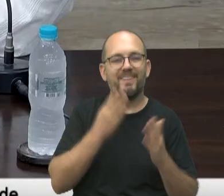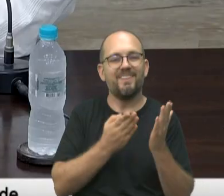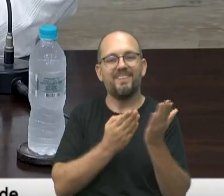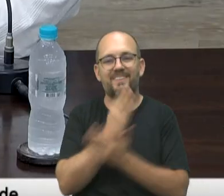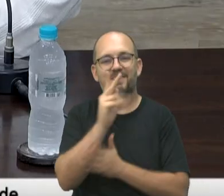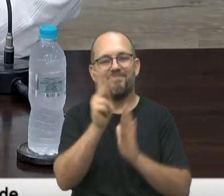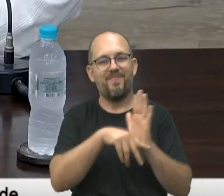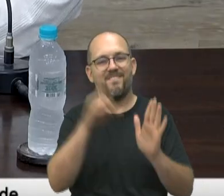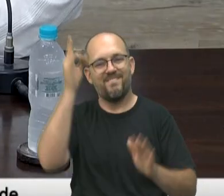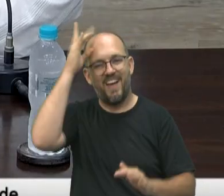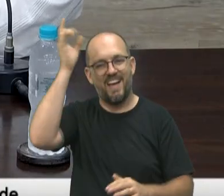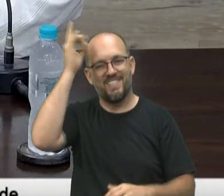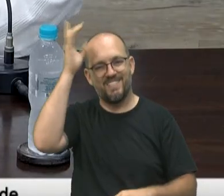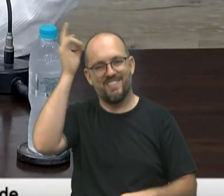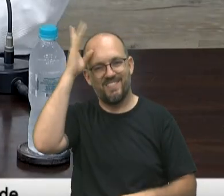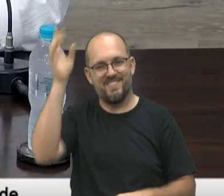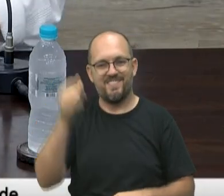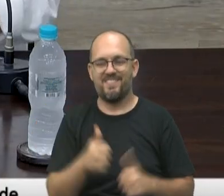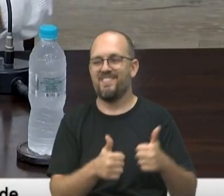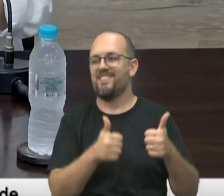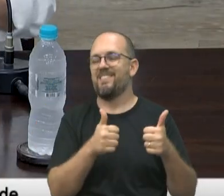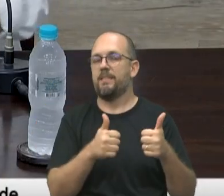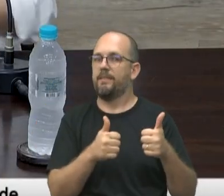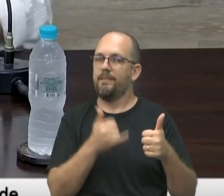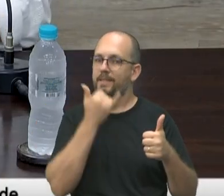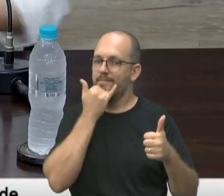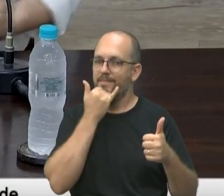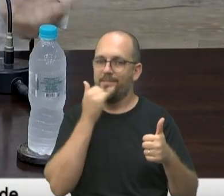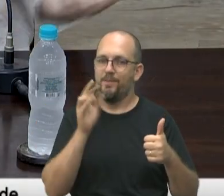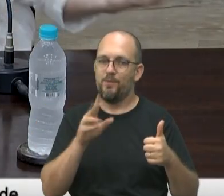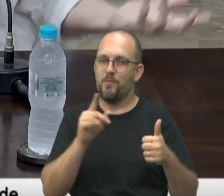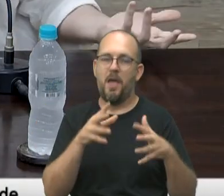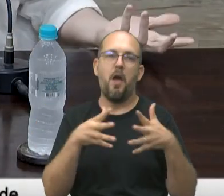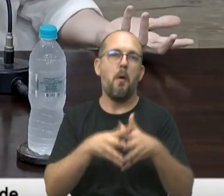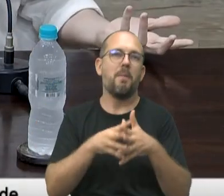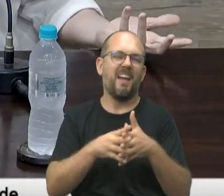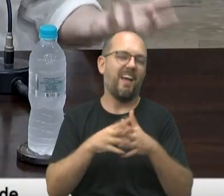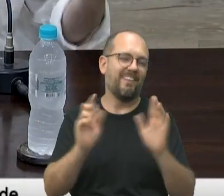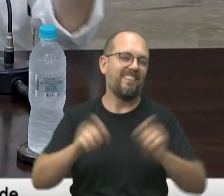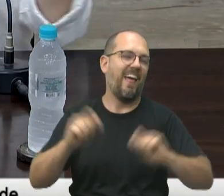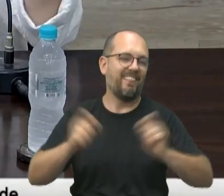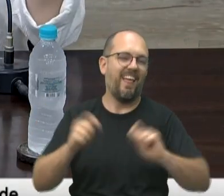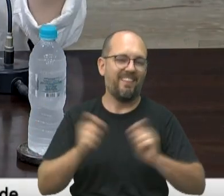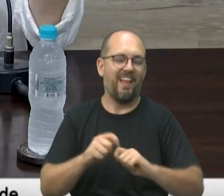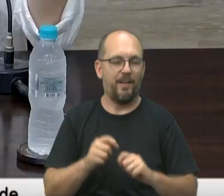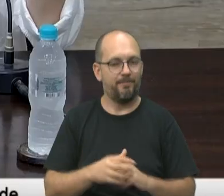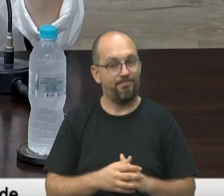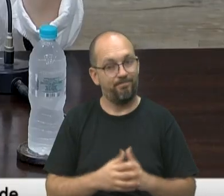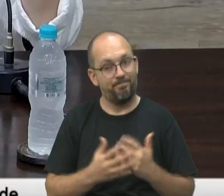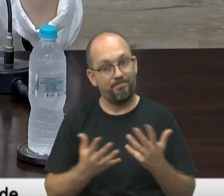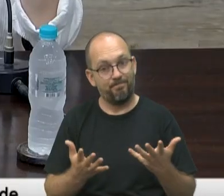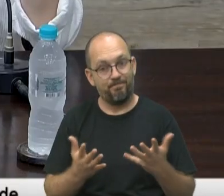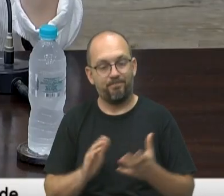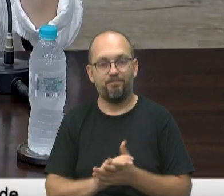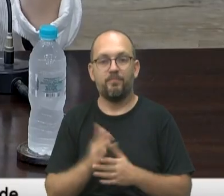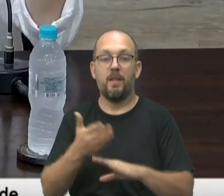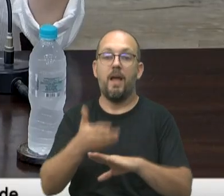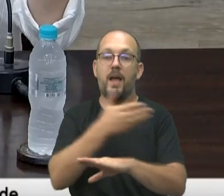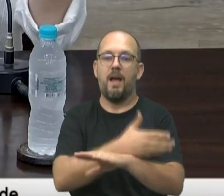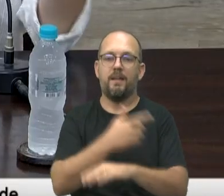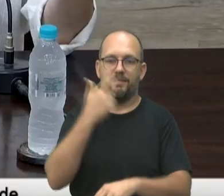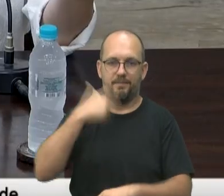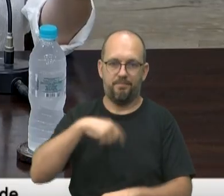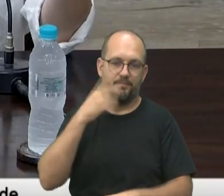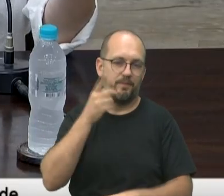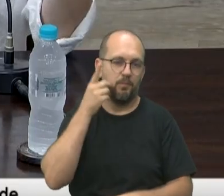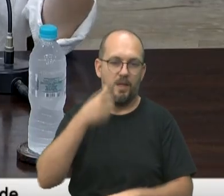nem esse é fácil. Porque se não é tão complexo assim, que mal vai haver, né? Antes de eu ser deputado, eu